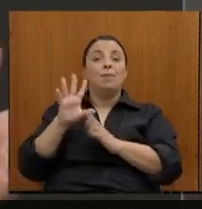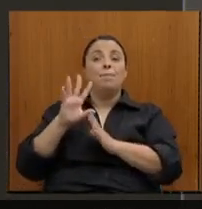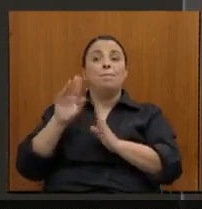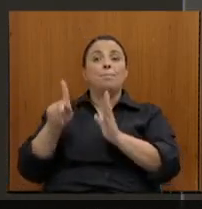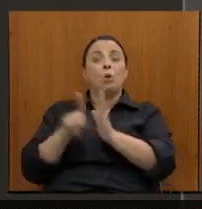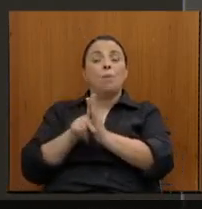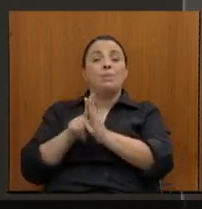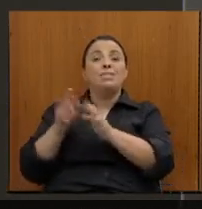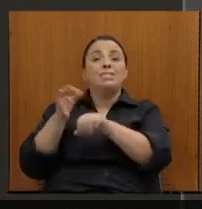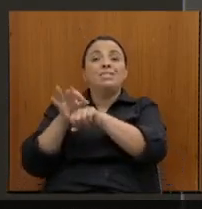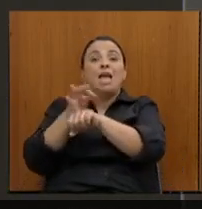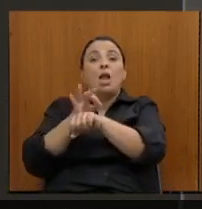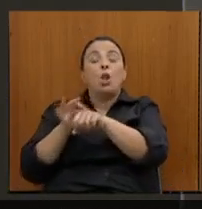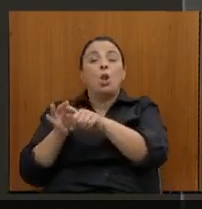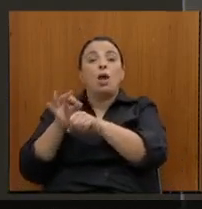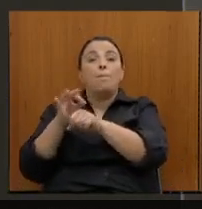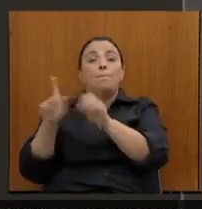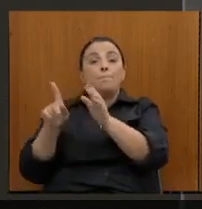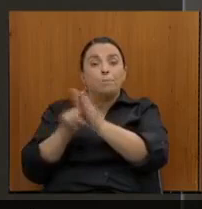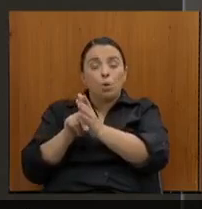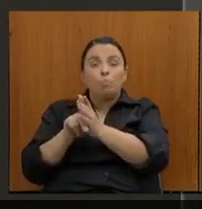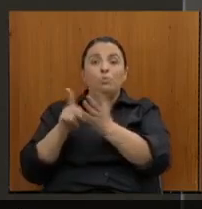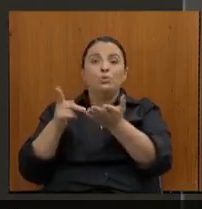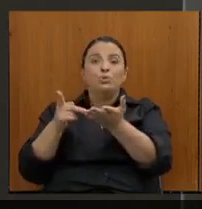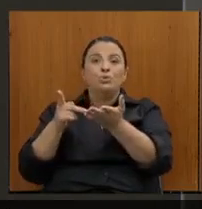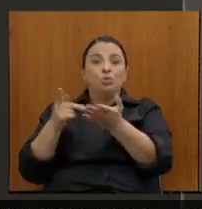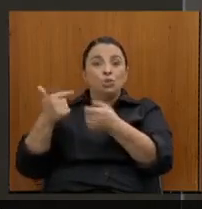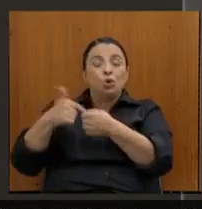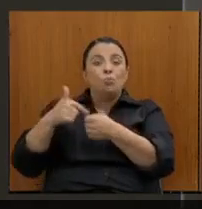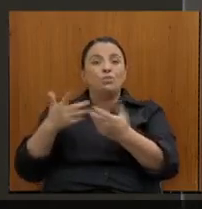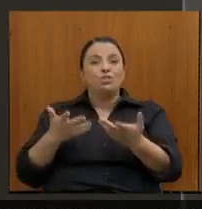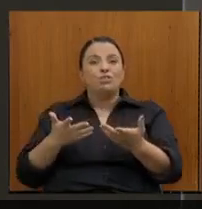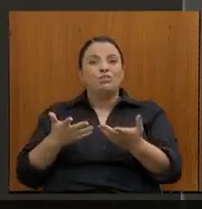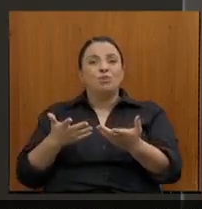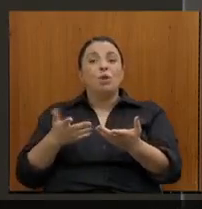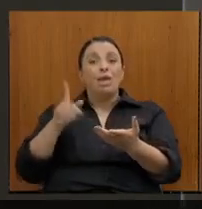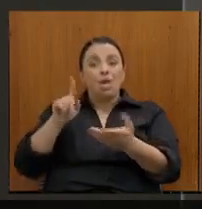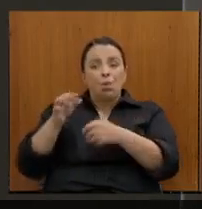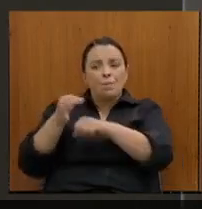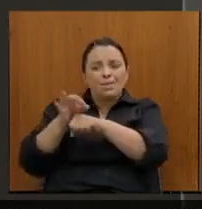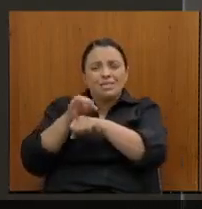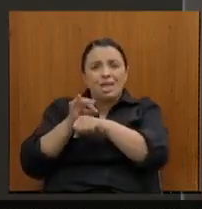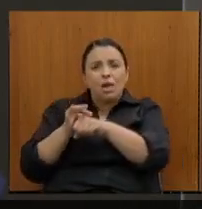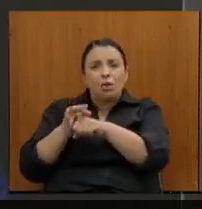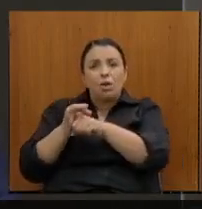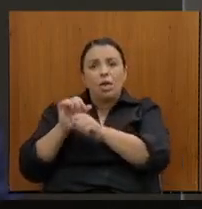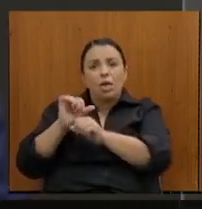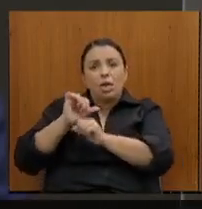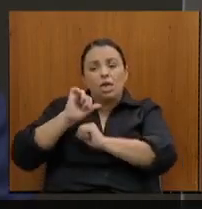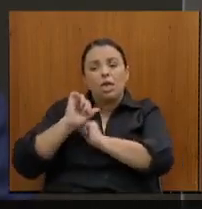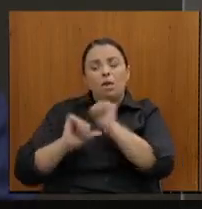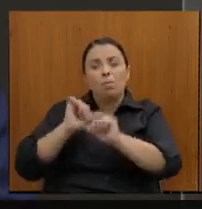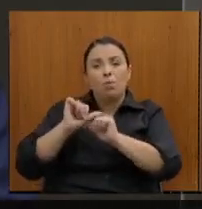O que é uma célula eletroquímica que converte energia química do hidrogênio e oxigênio eletricidade eu posso aqui